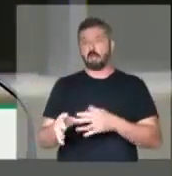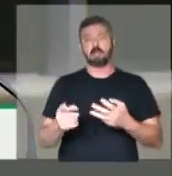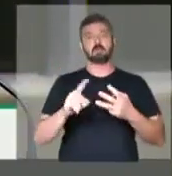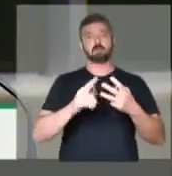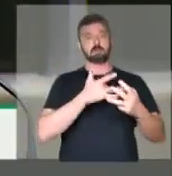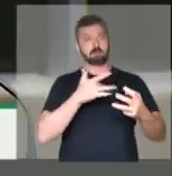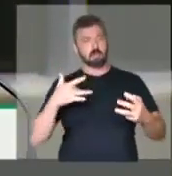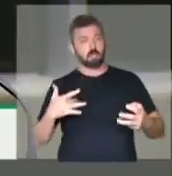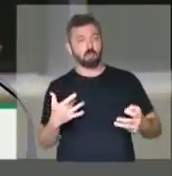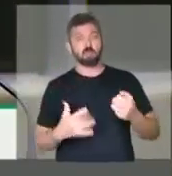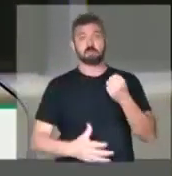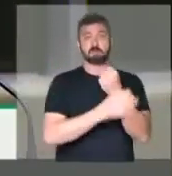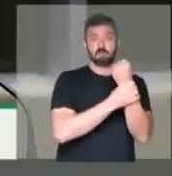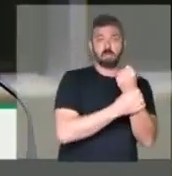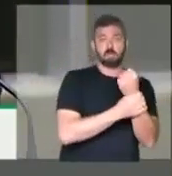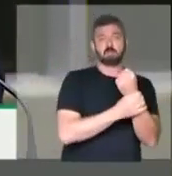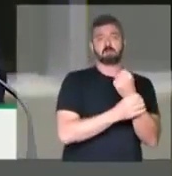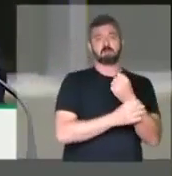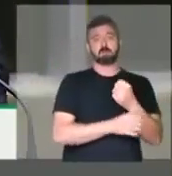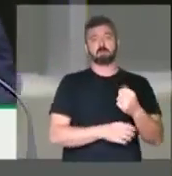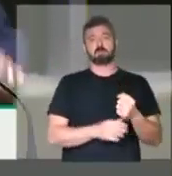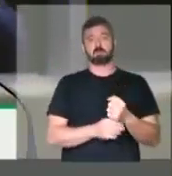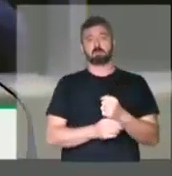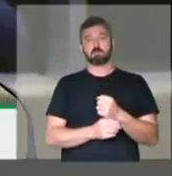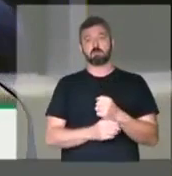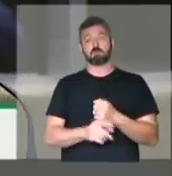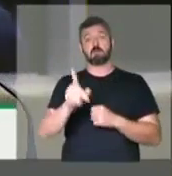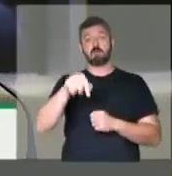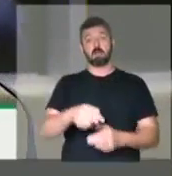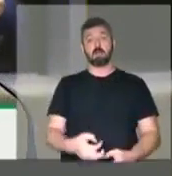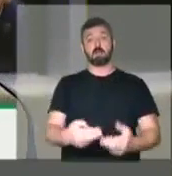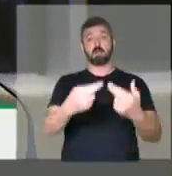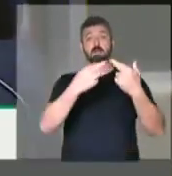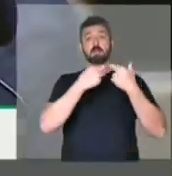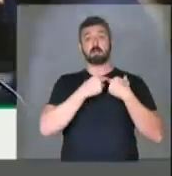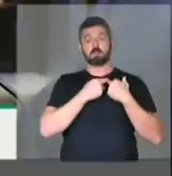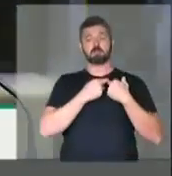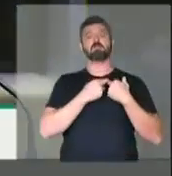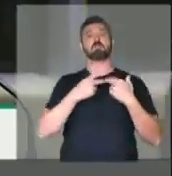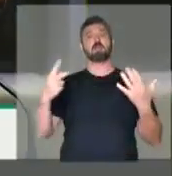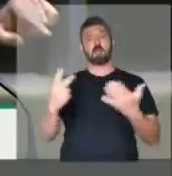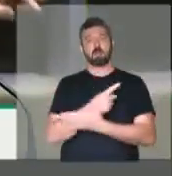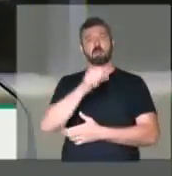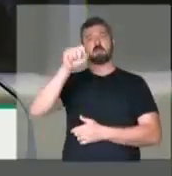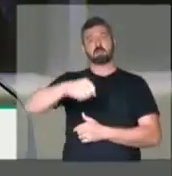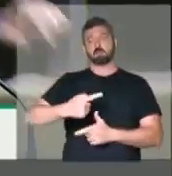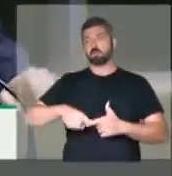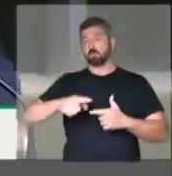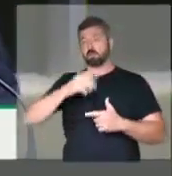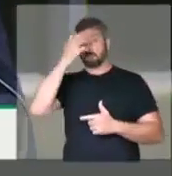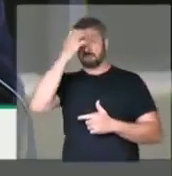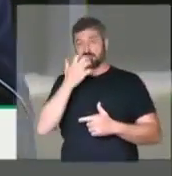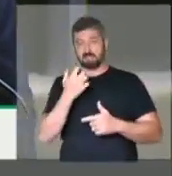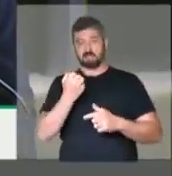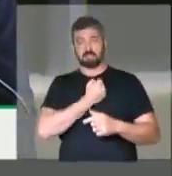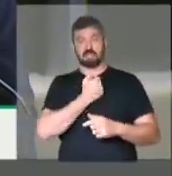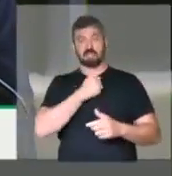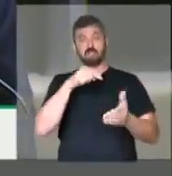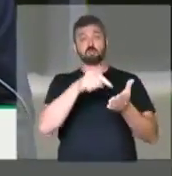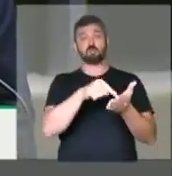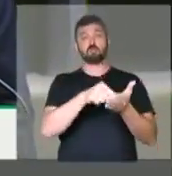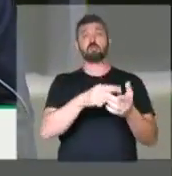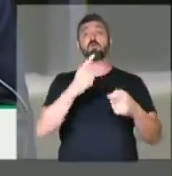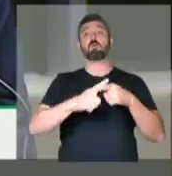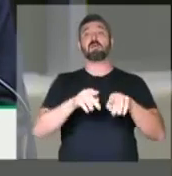educação, saúde, segurança, são de responsabilidade e acontecem as tragédias desses números